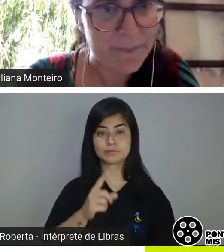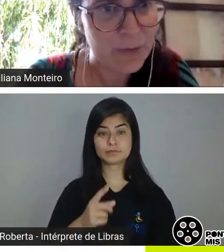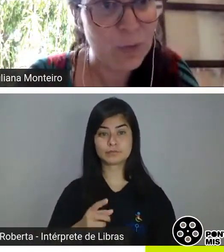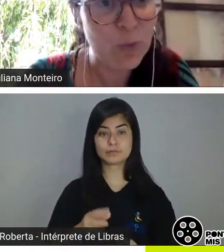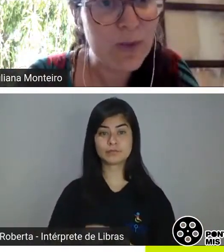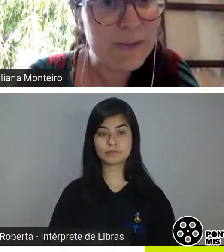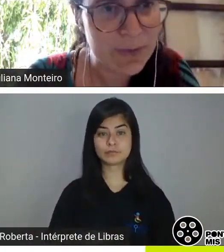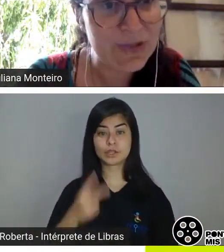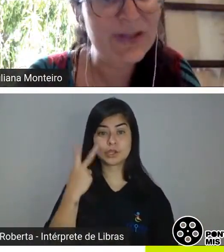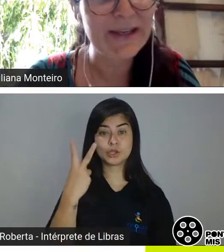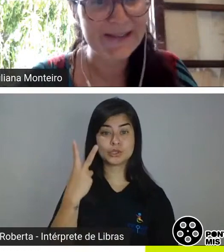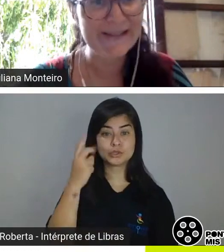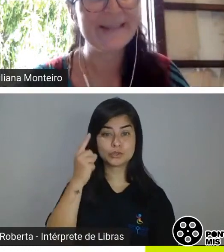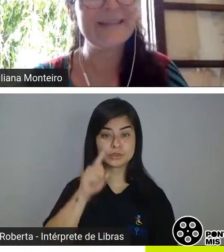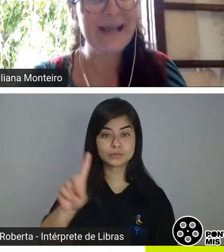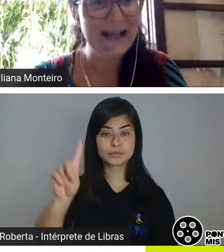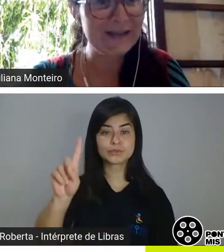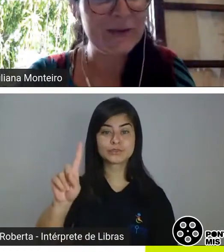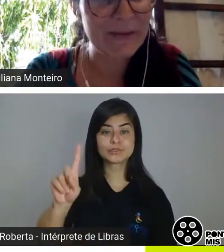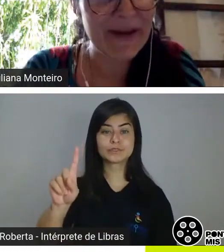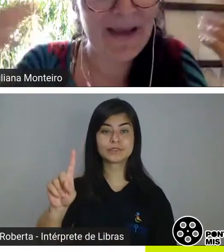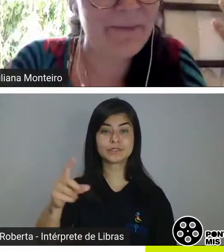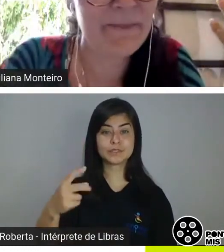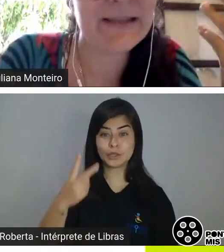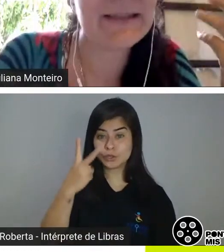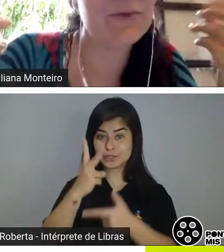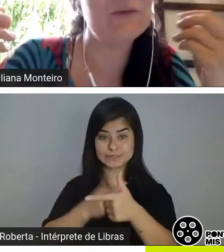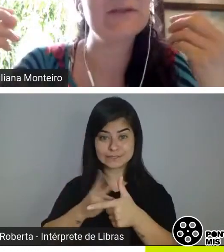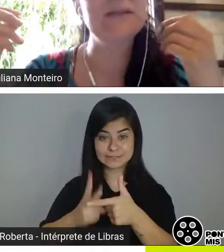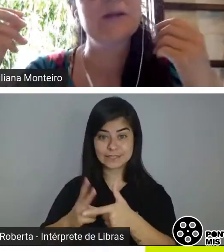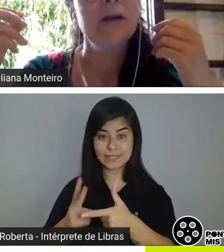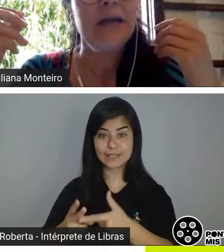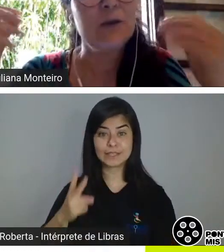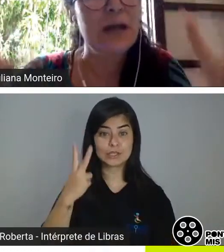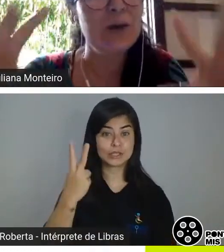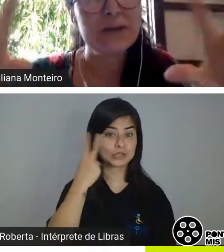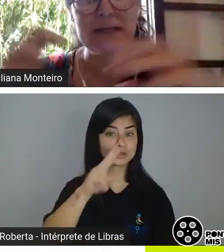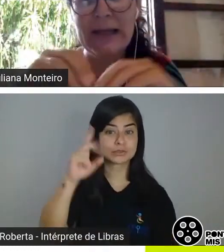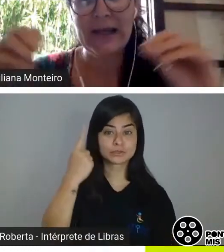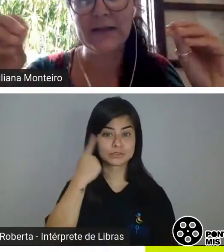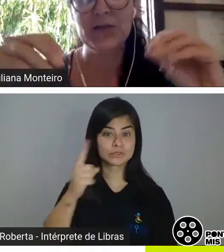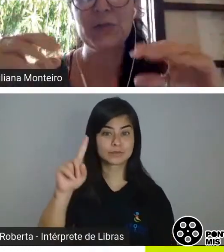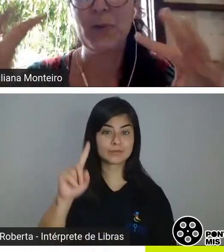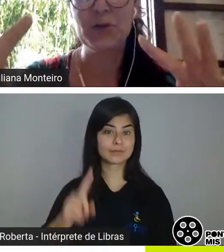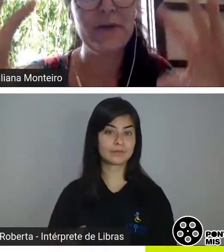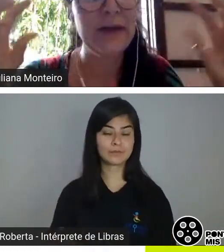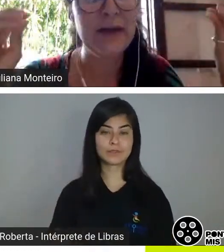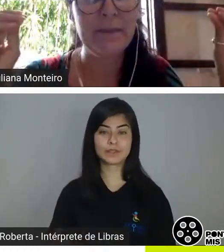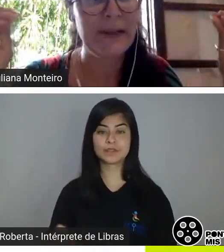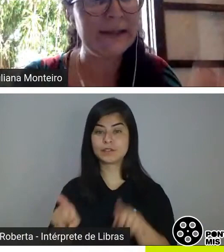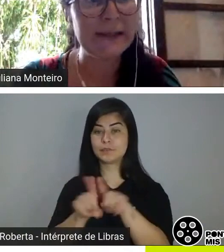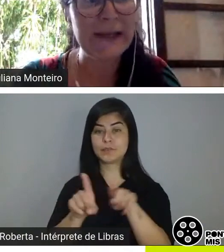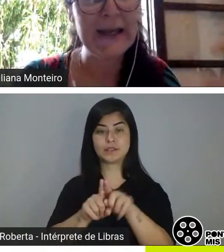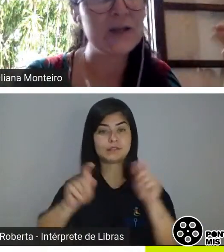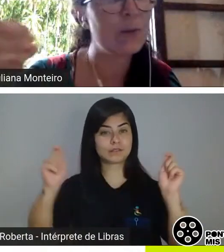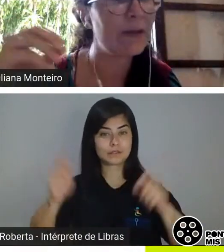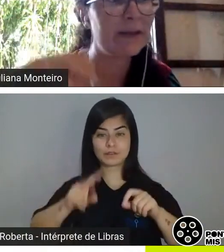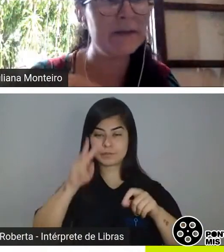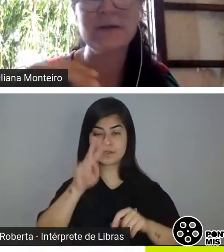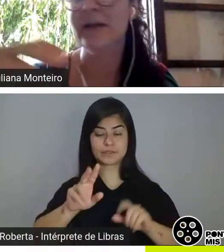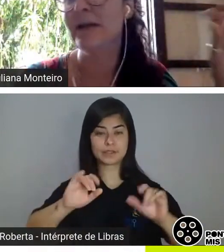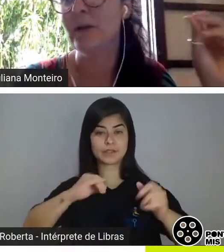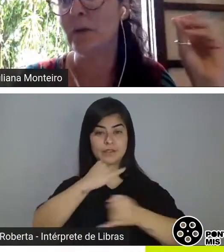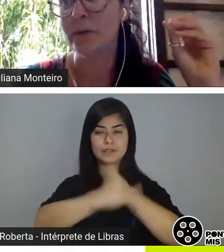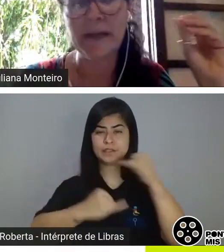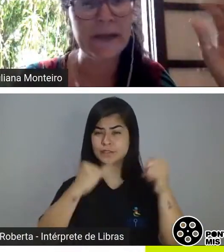Duas por dia, não sei se é isso, né? Duas por dia, exato, muito mais que isso. E os outlets, né, a gente pode ver